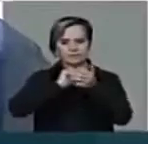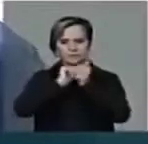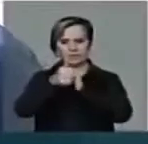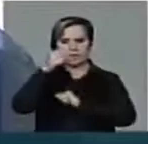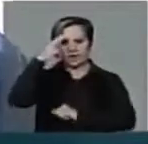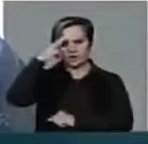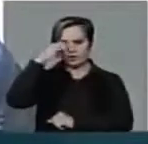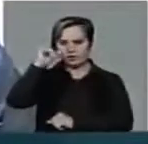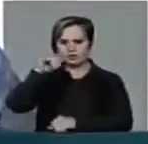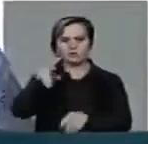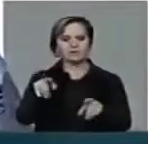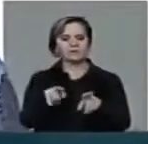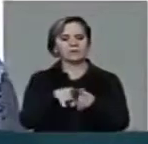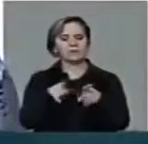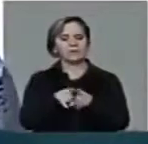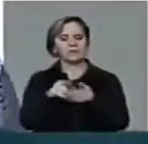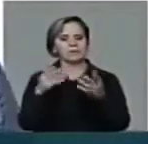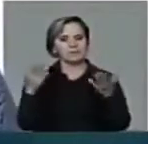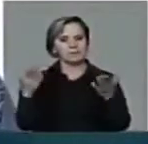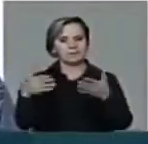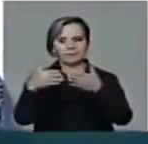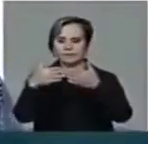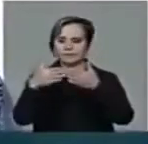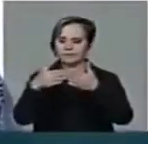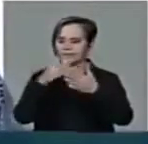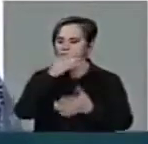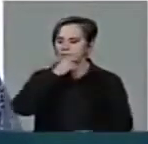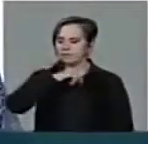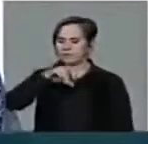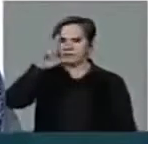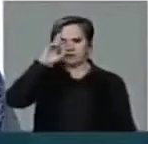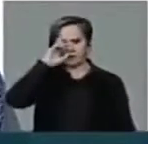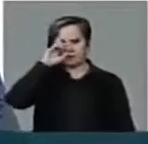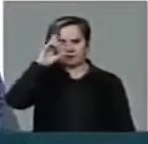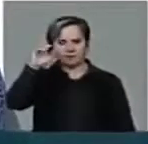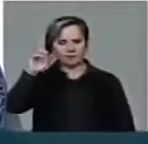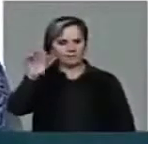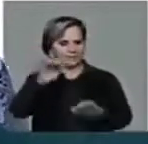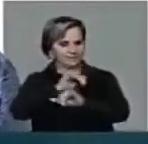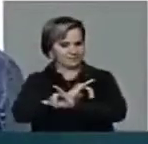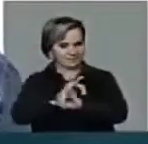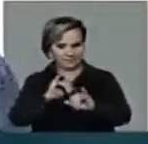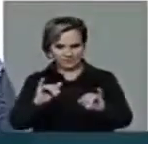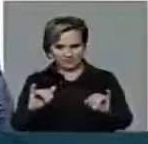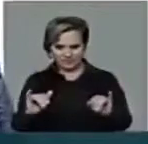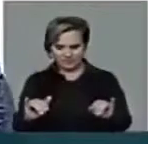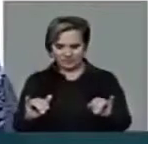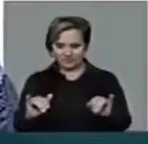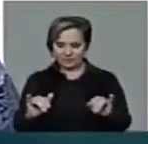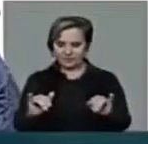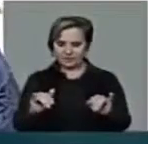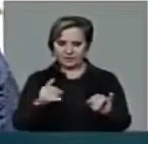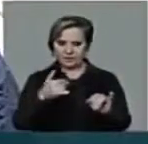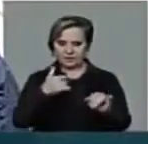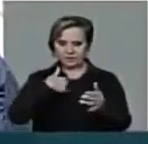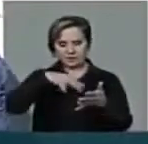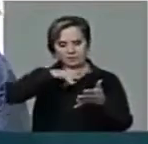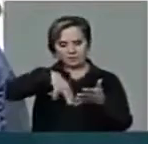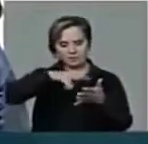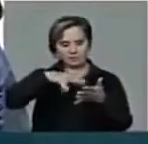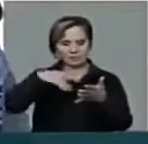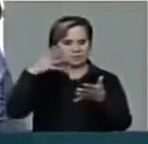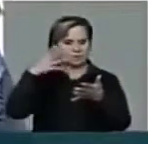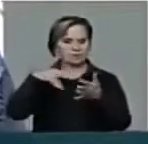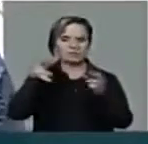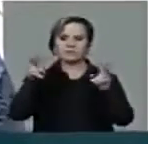gostaria também, na oportunidade, solicitar a Vossa Excelência que registrasse meu pronunciamento